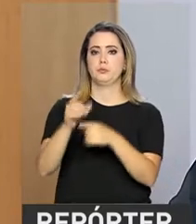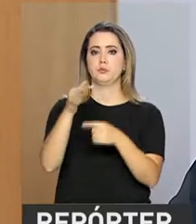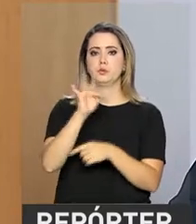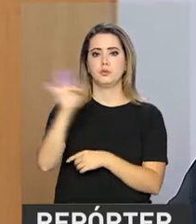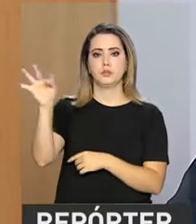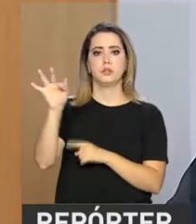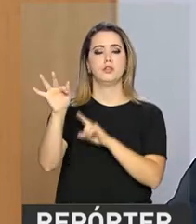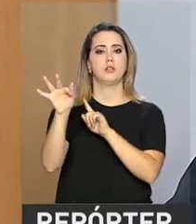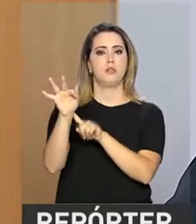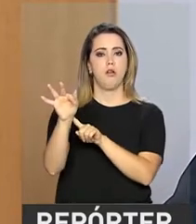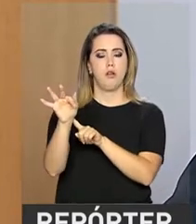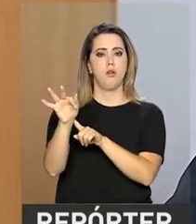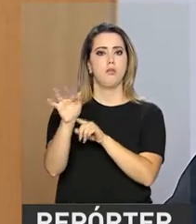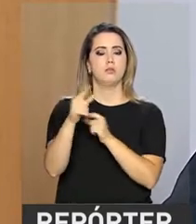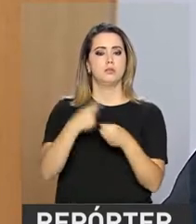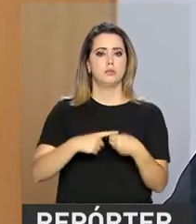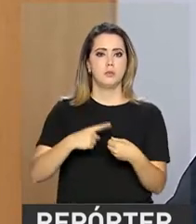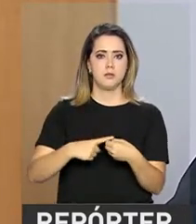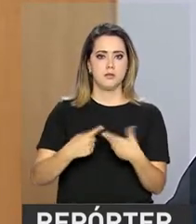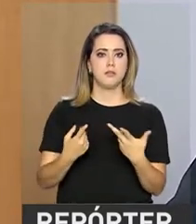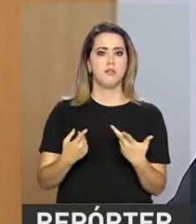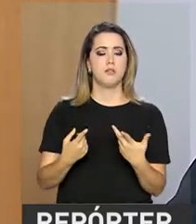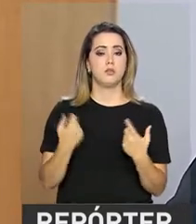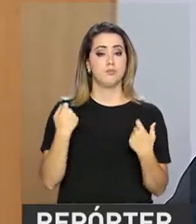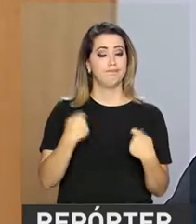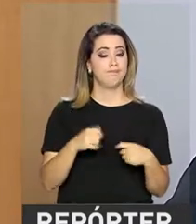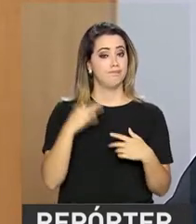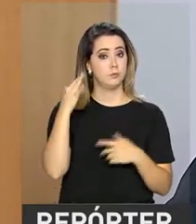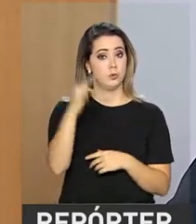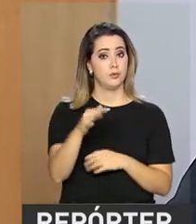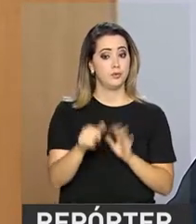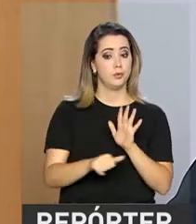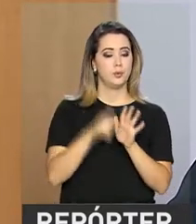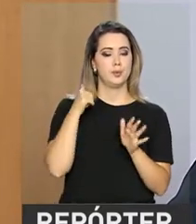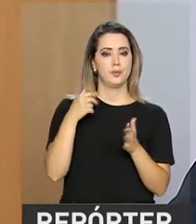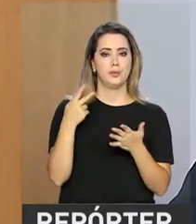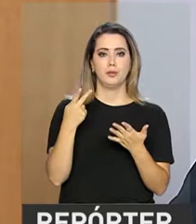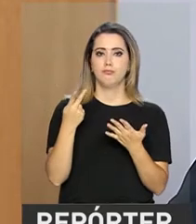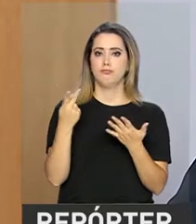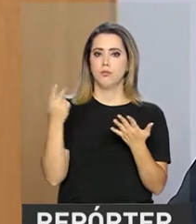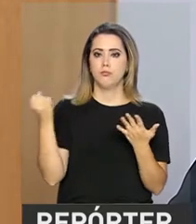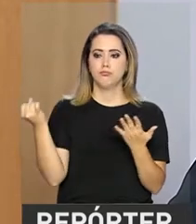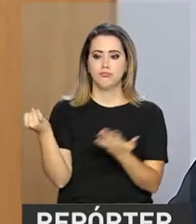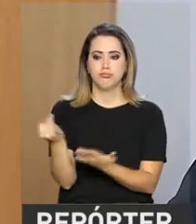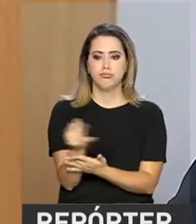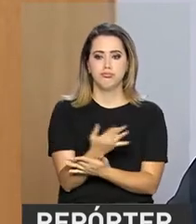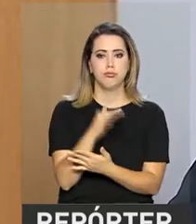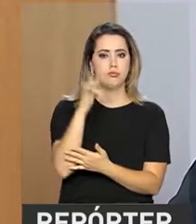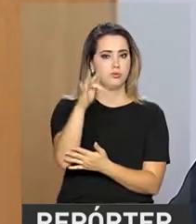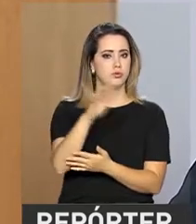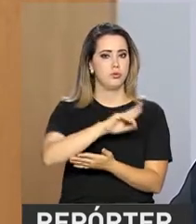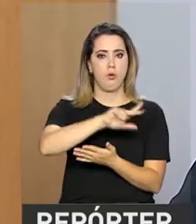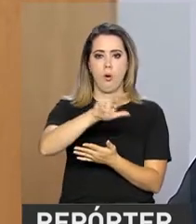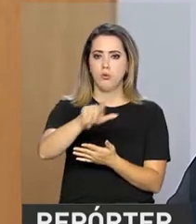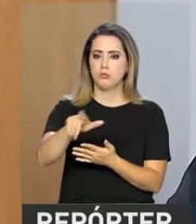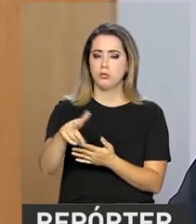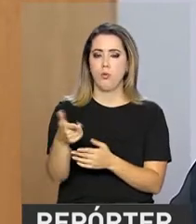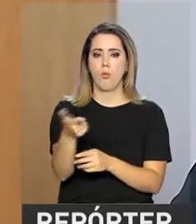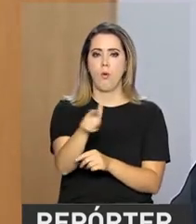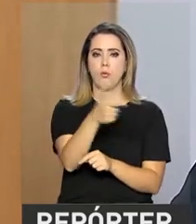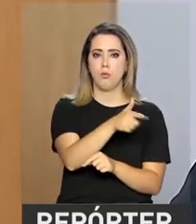e dos municípios será será a primeira de muitas infelizmente e acho que o prêmio governador pezão